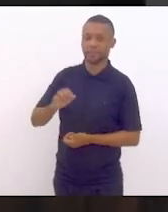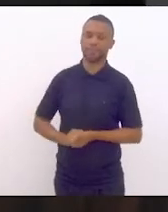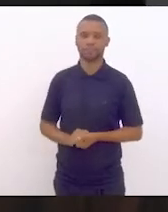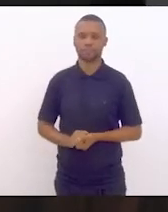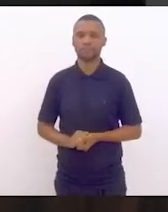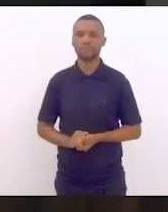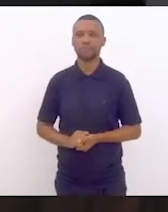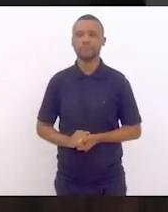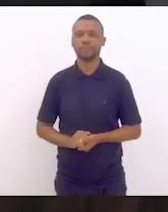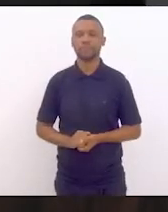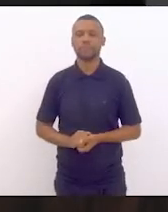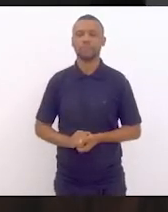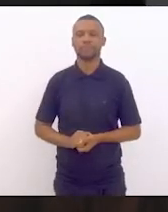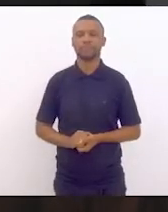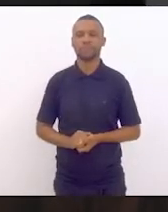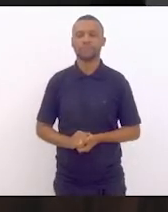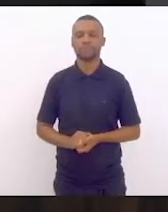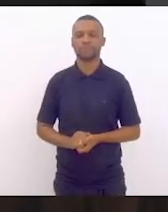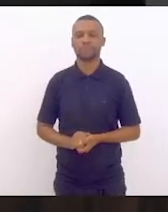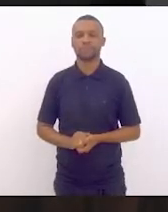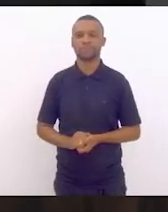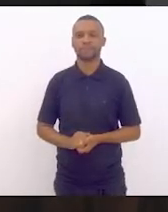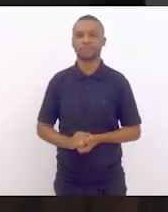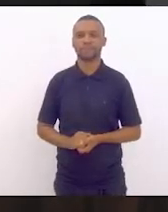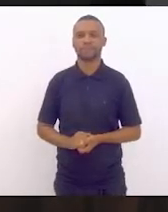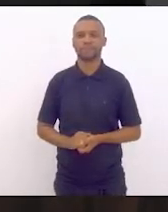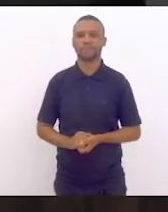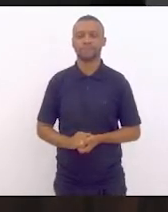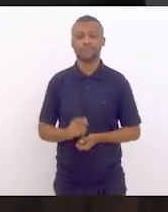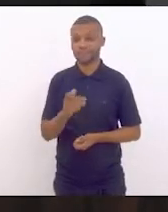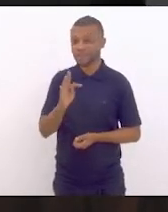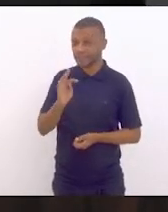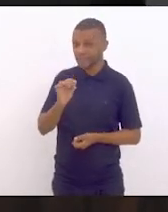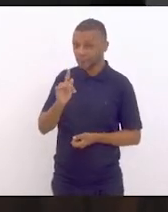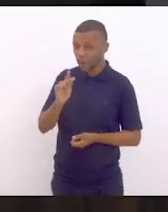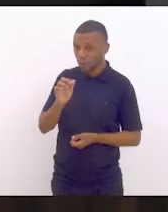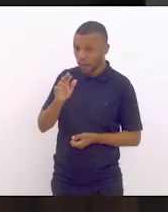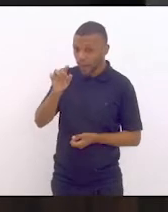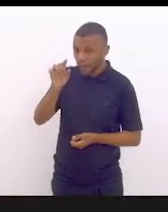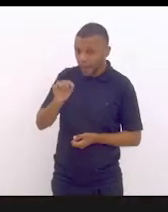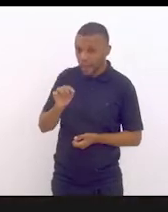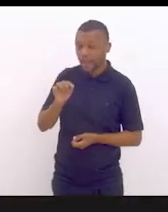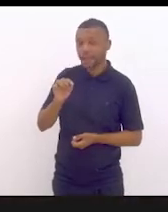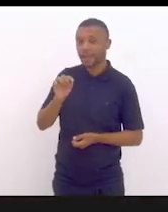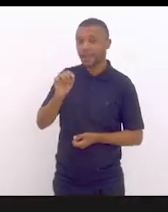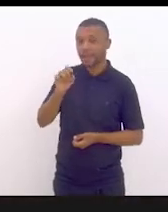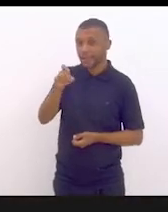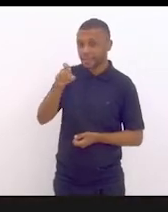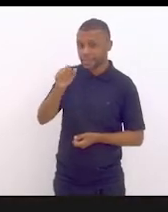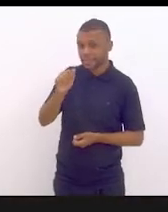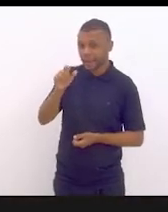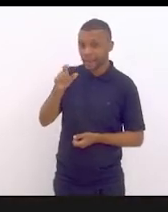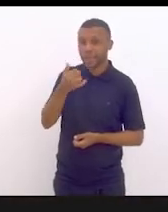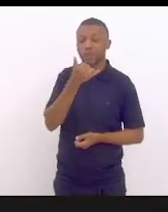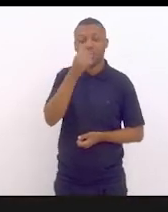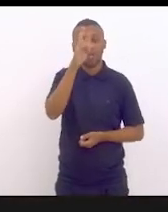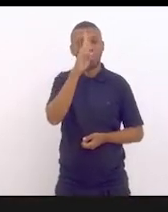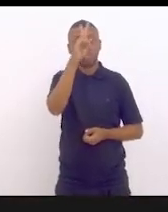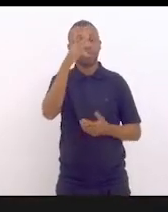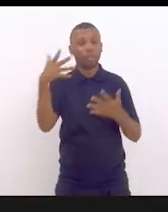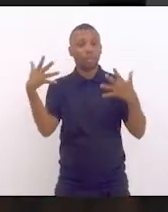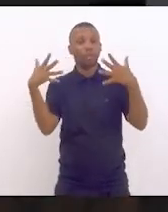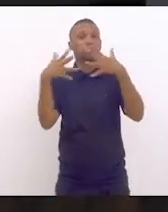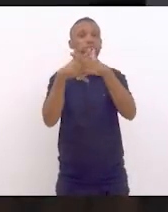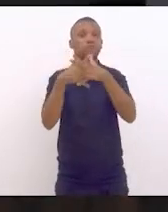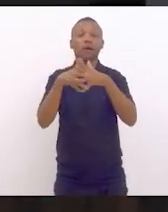Hoje trago em meu. Viu, Samuel? É Taiguara Chalar. Pois, eu estava pensando que era outro.